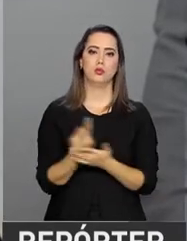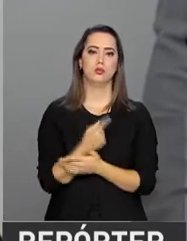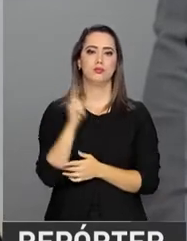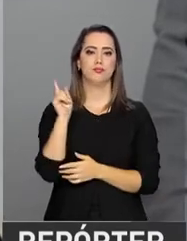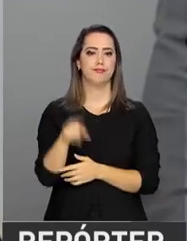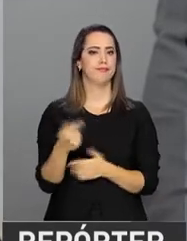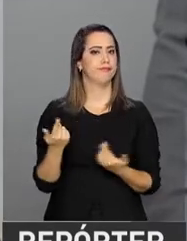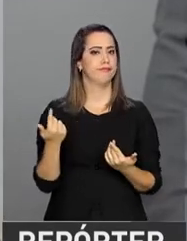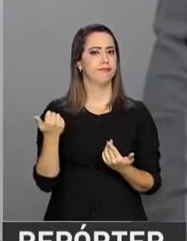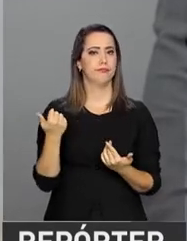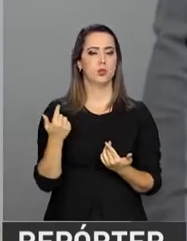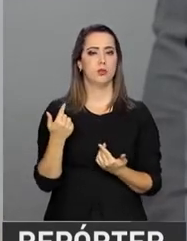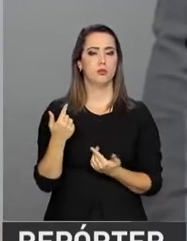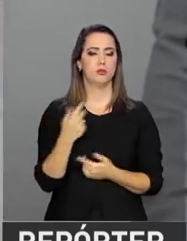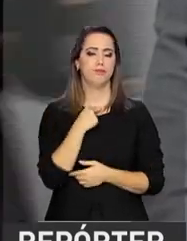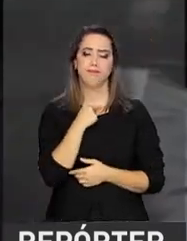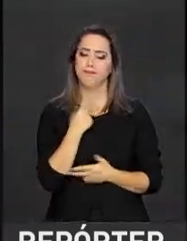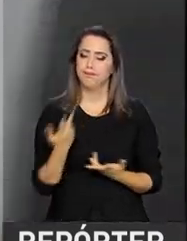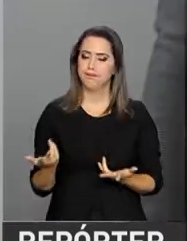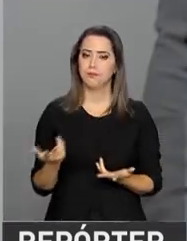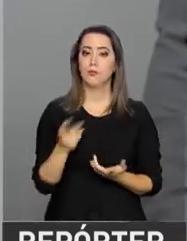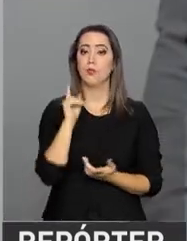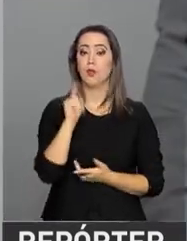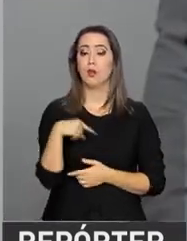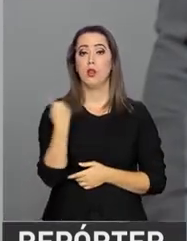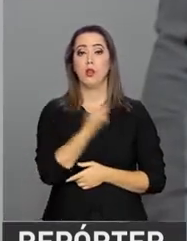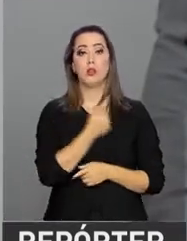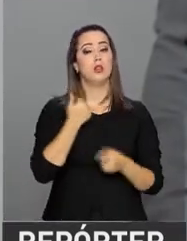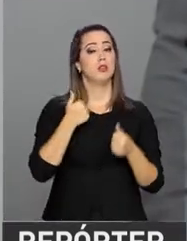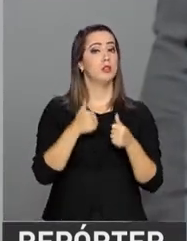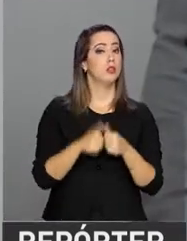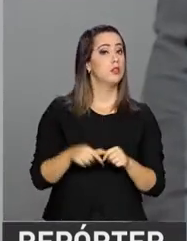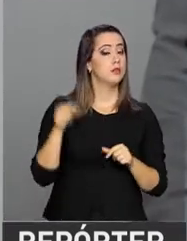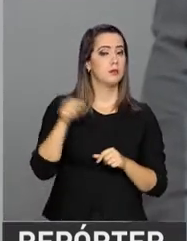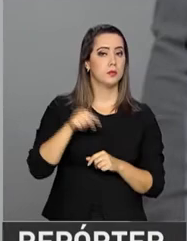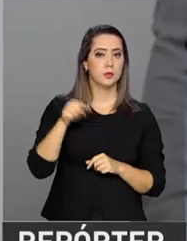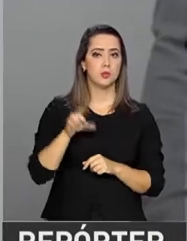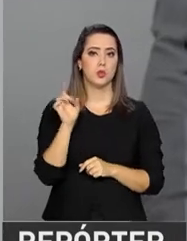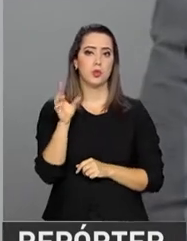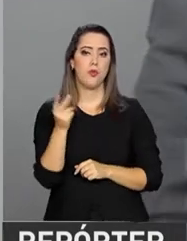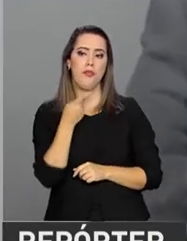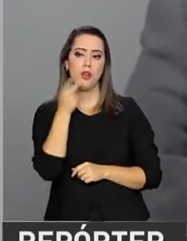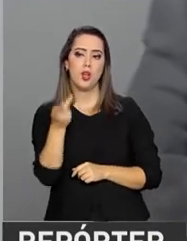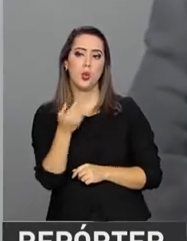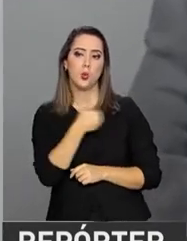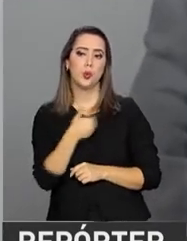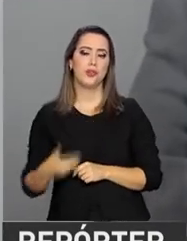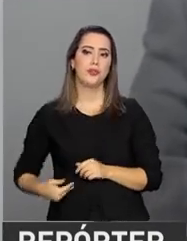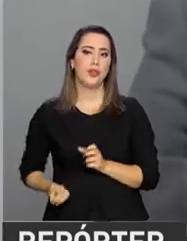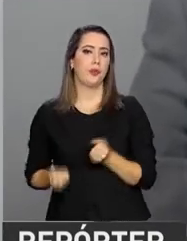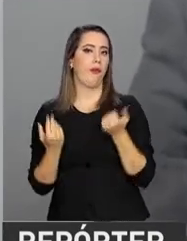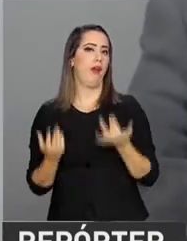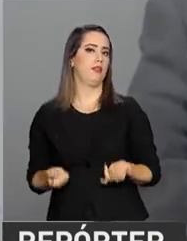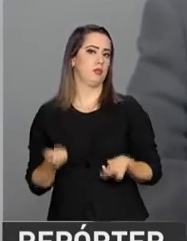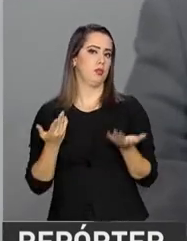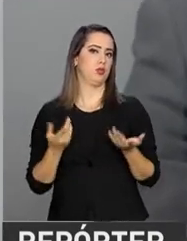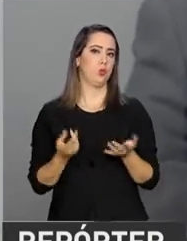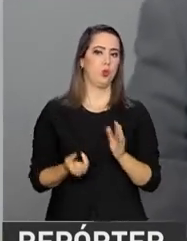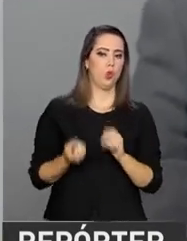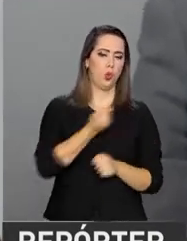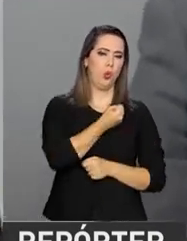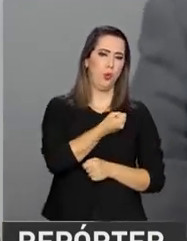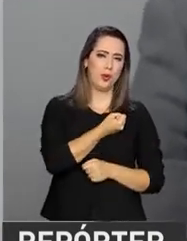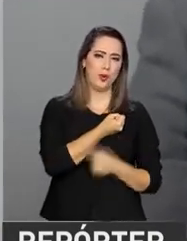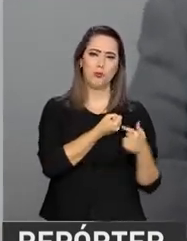completamente descabido então nós estamos tratando aqui não é de conta pública não é de número de